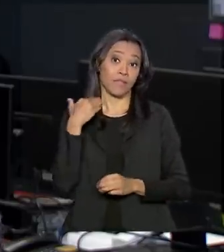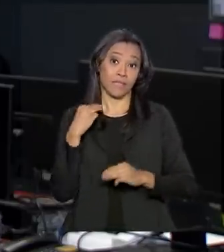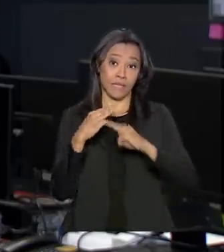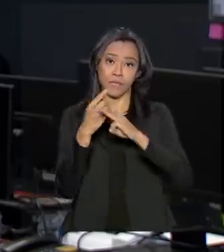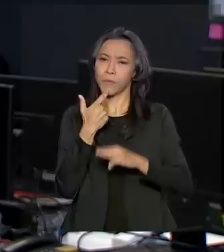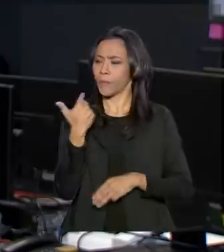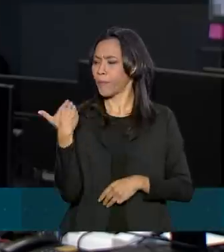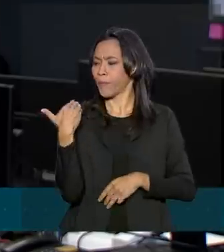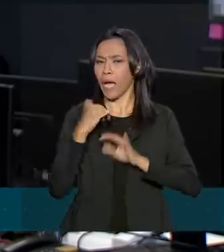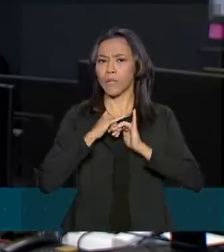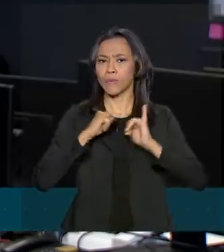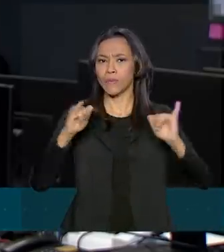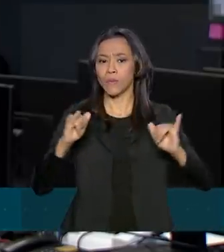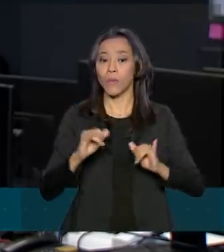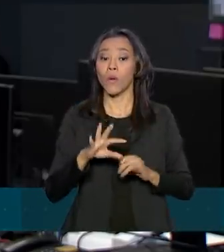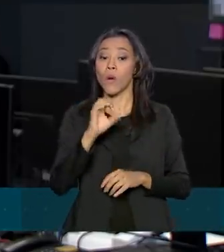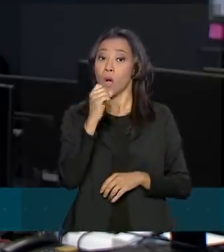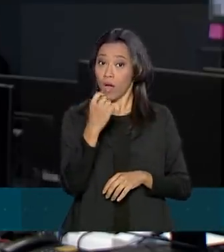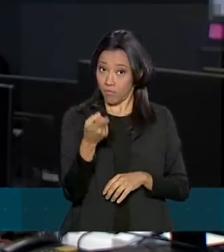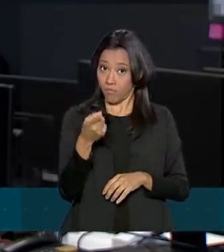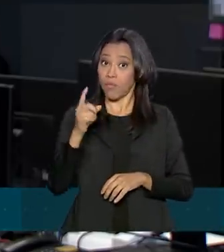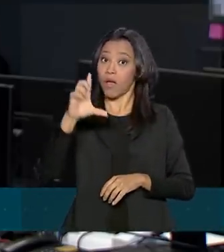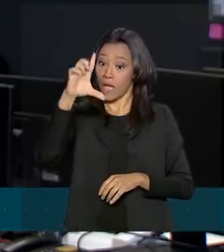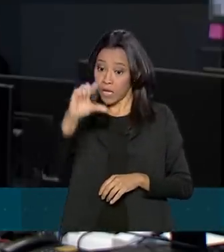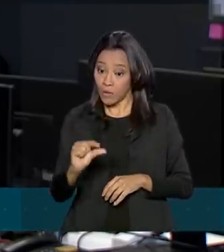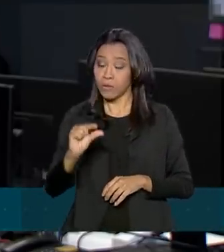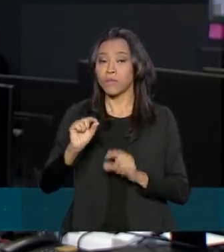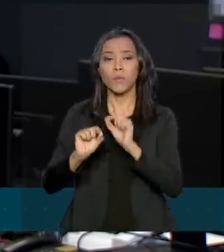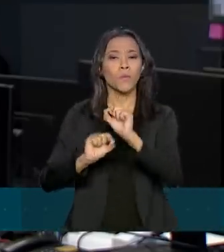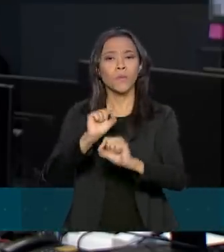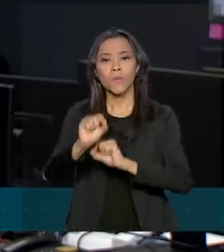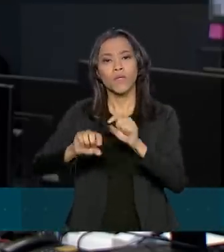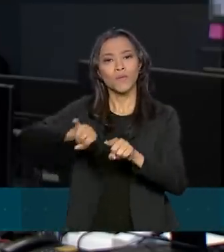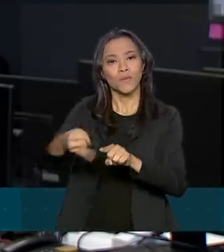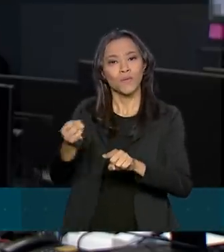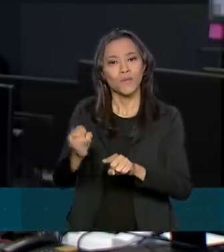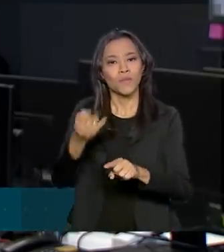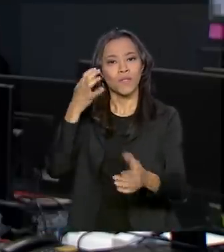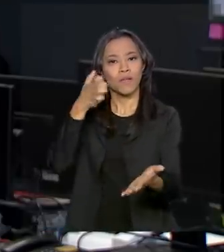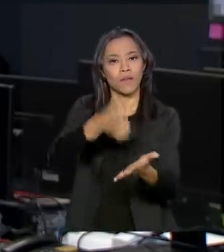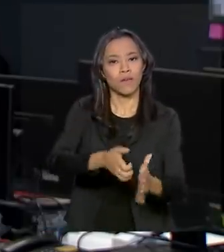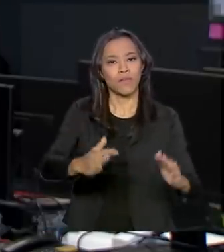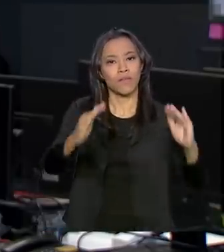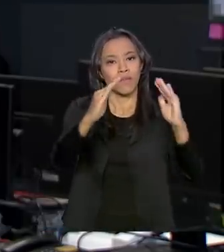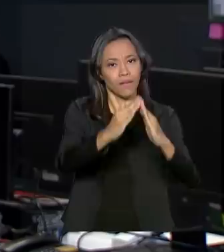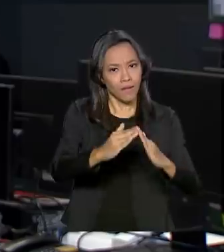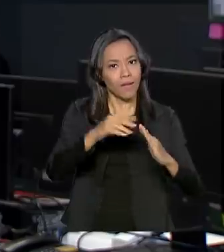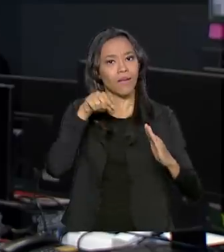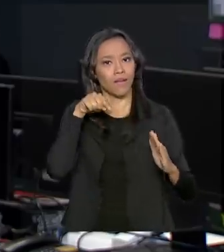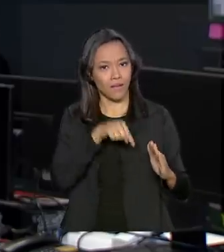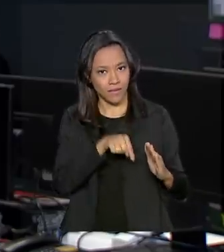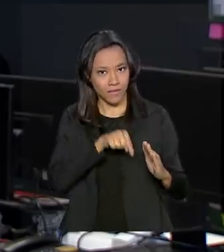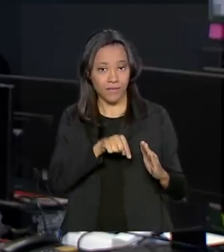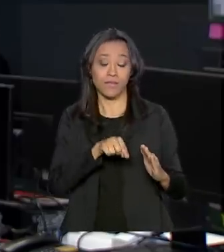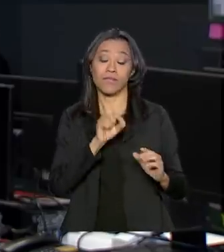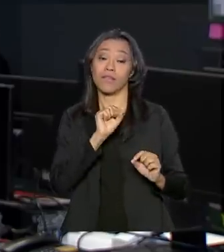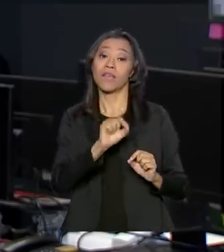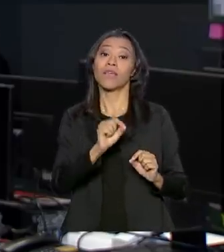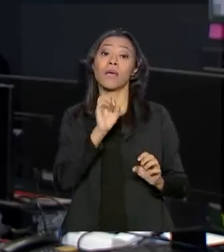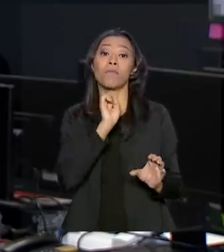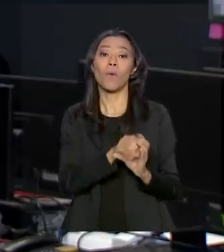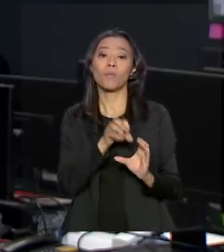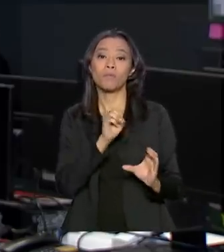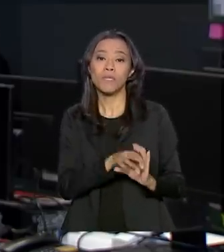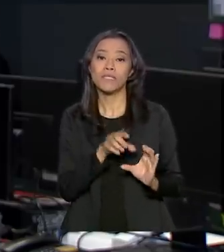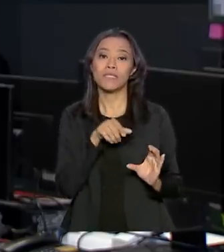agora há pouco redução de até 1 ponto percentual nas taxas de juros para crédito imobiliário com recursos do sistema brasileiro de poupança